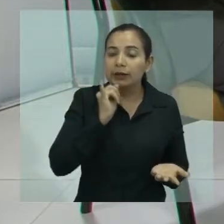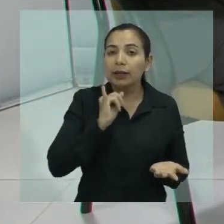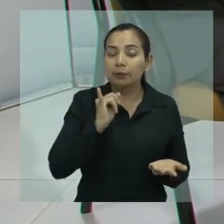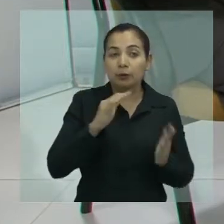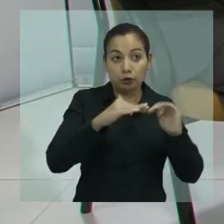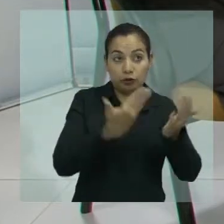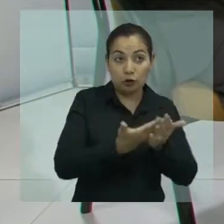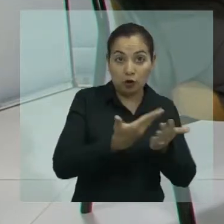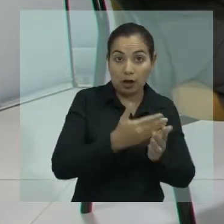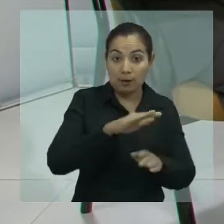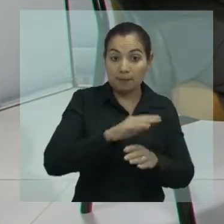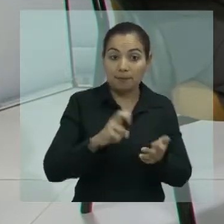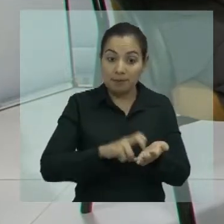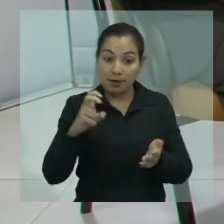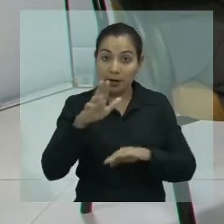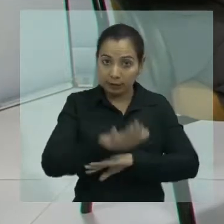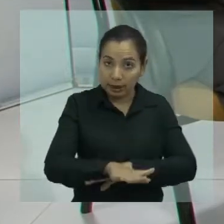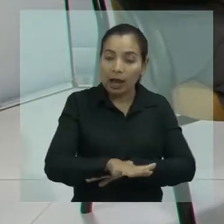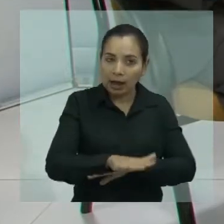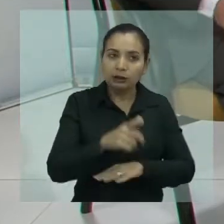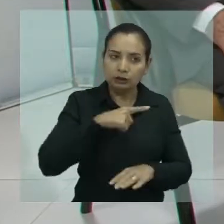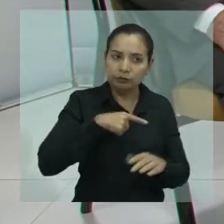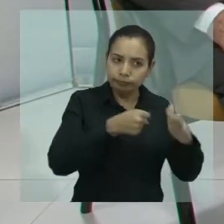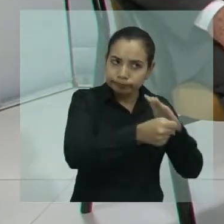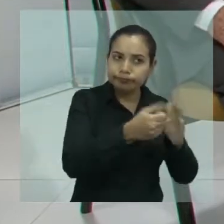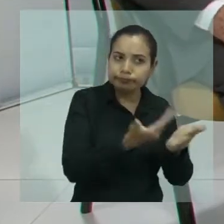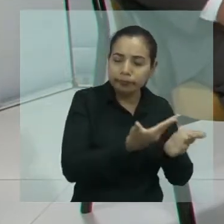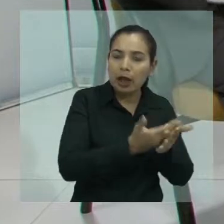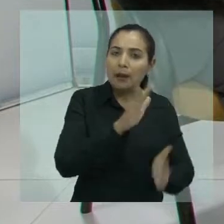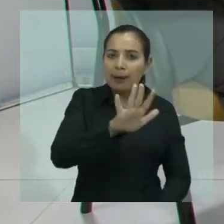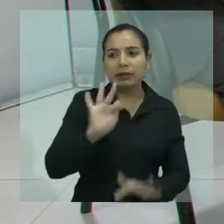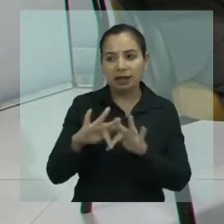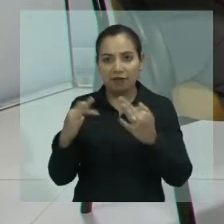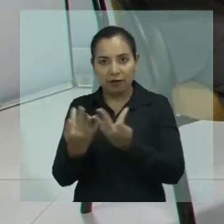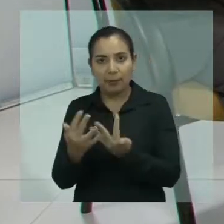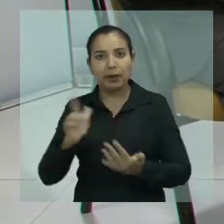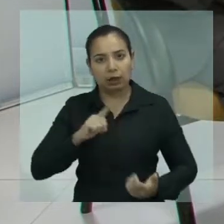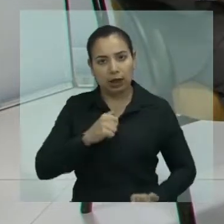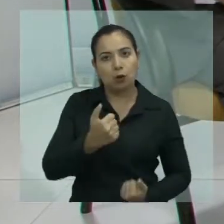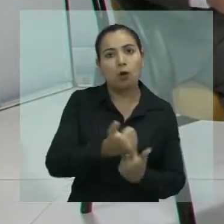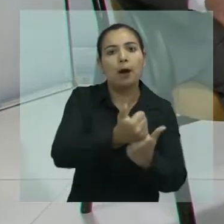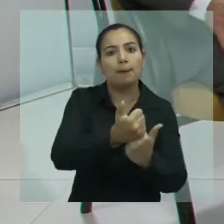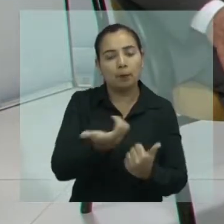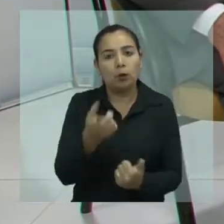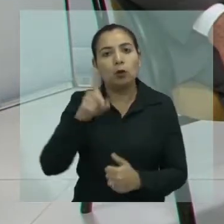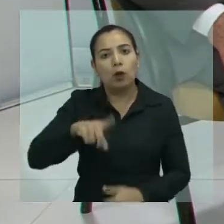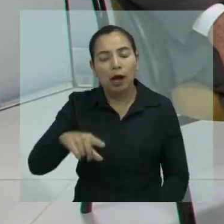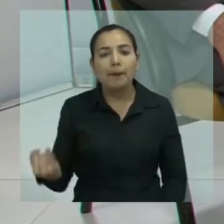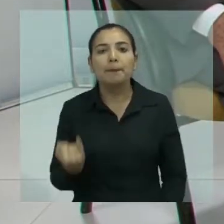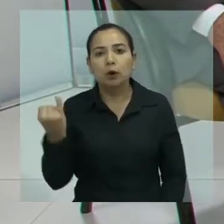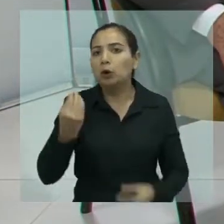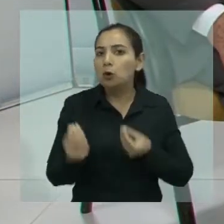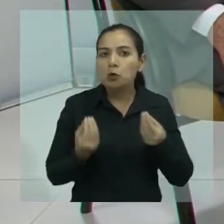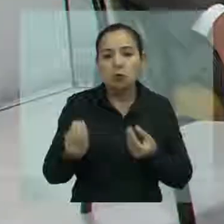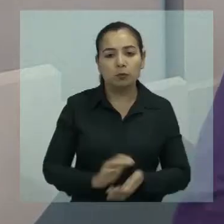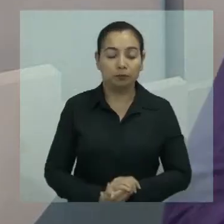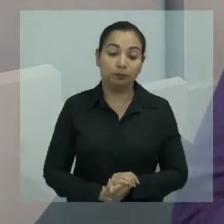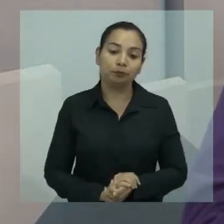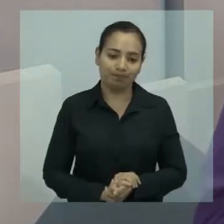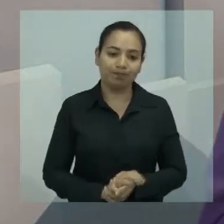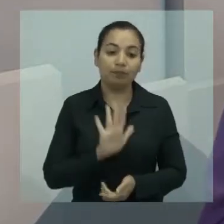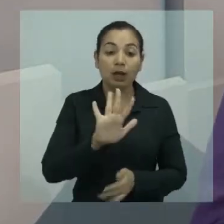das famílias, né, a reação deve ser a mais positiva possível, no caso do filho em tempo integral, mas sempre a família, evidentemente, que